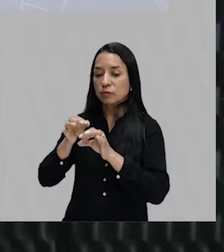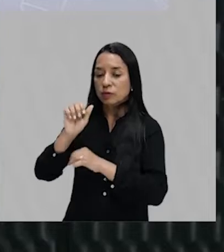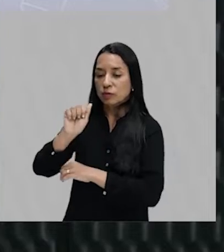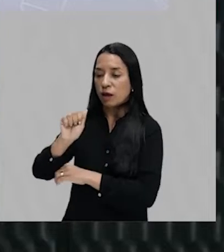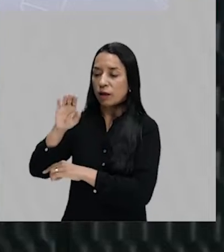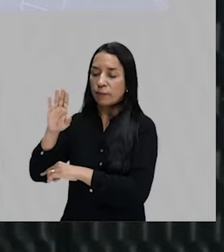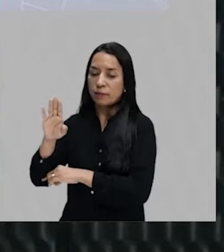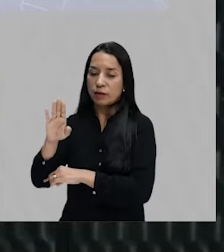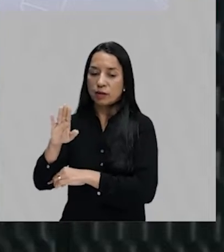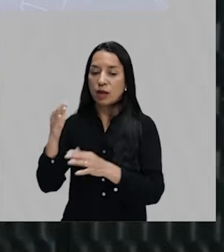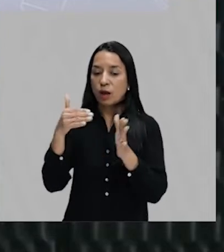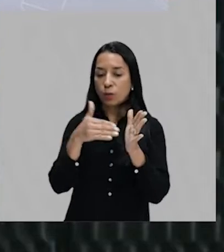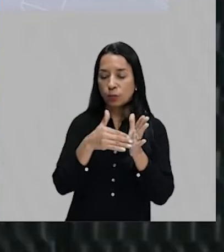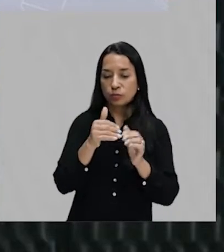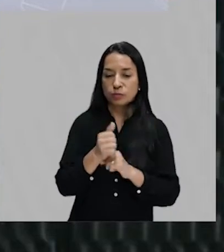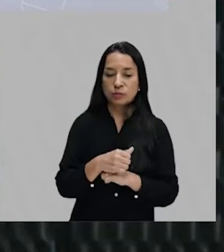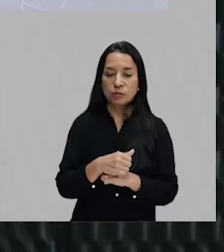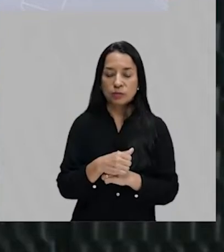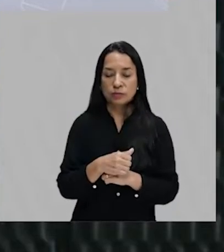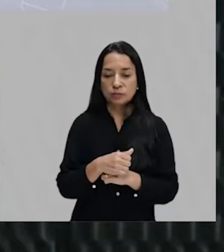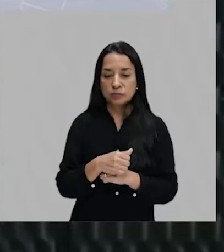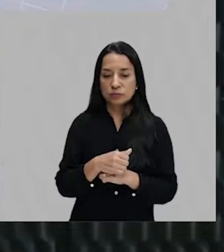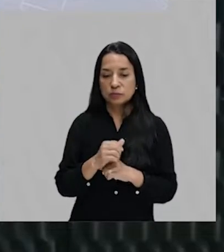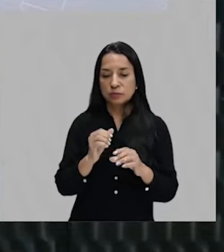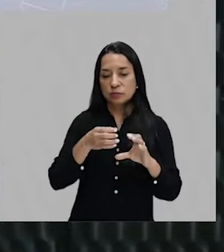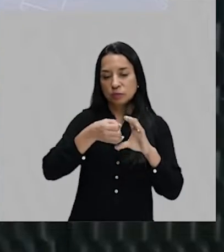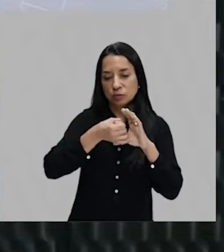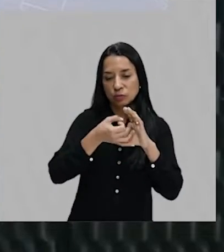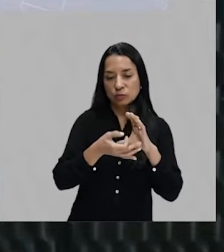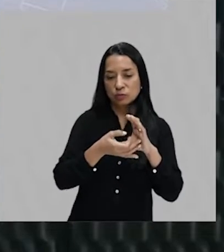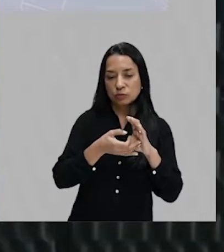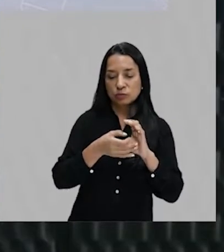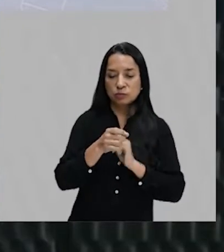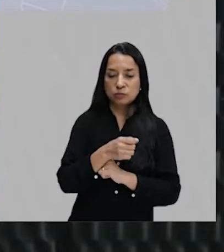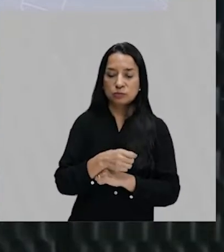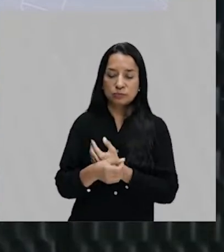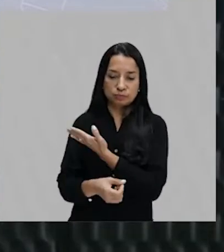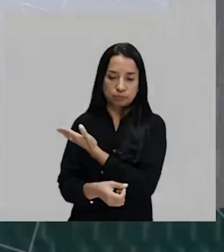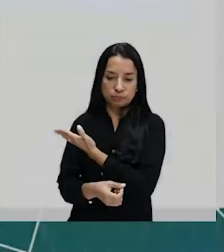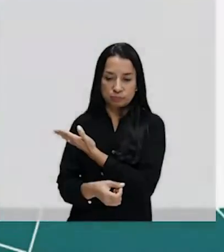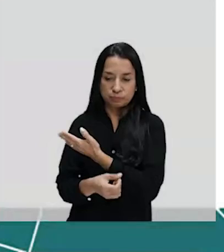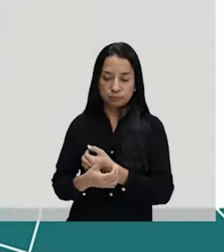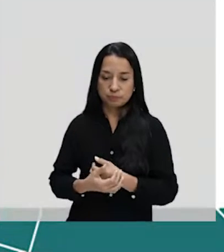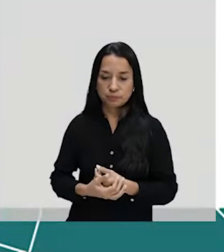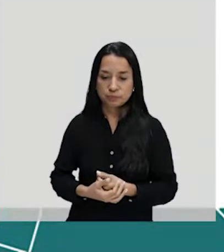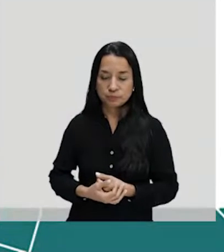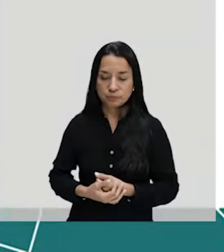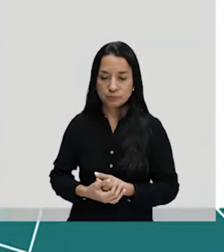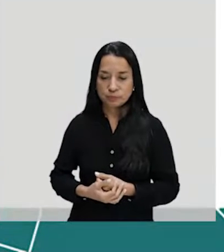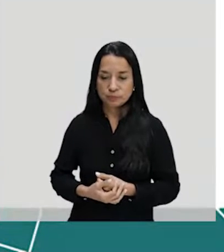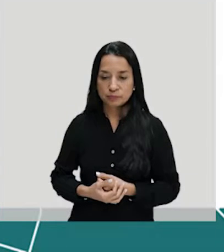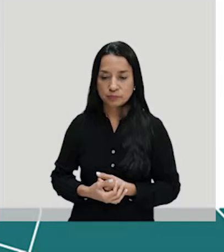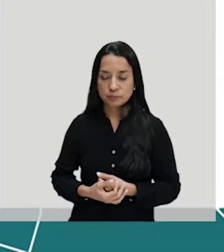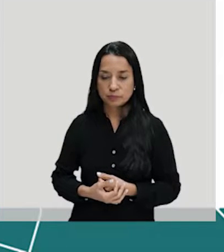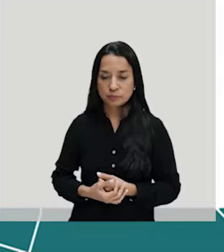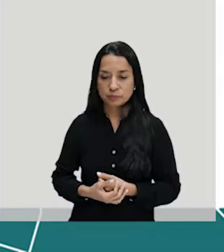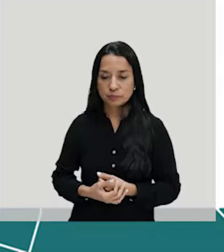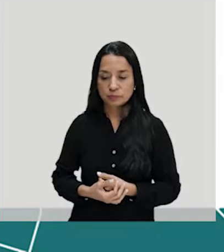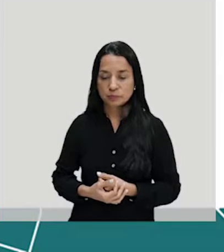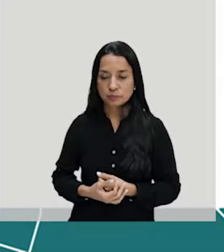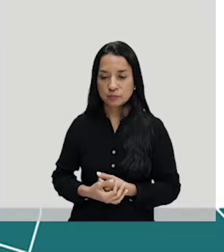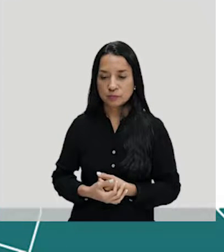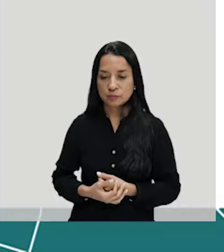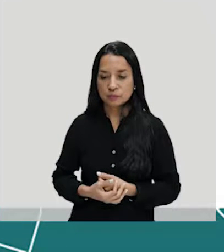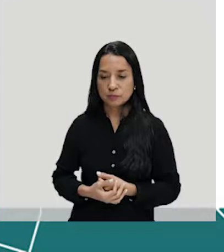essa última aqui ó conjunto formado pelos elementos x tal que X é inteira e primo não contém